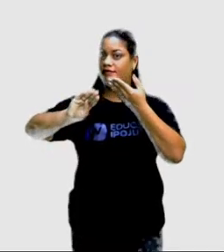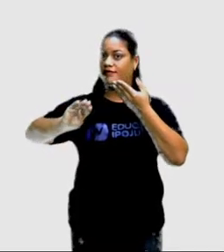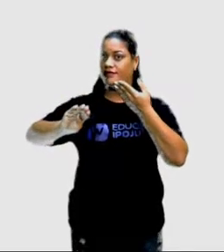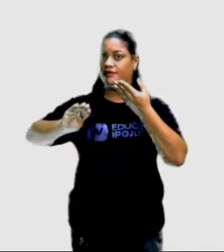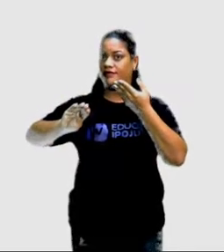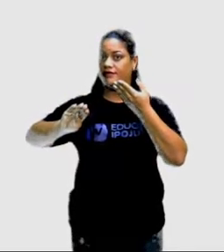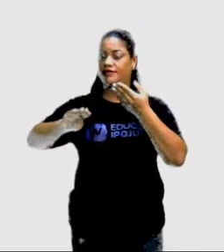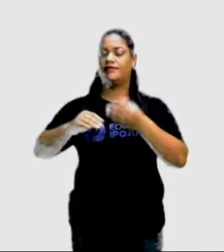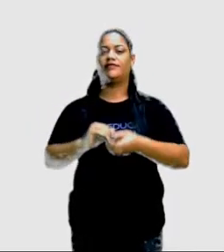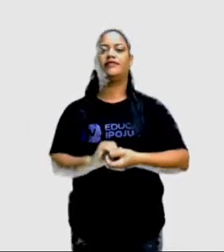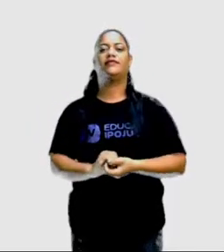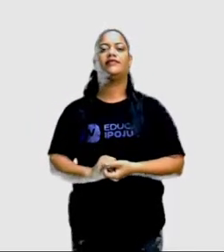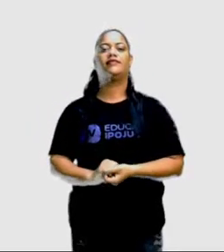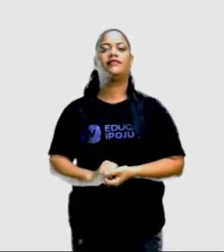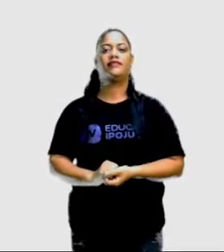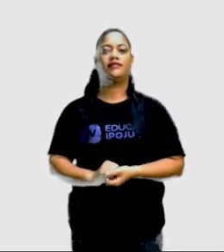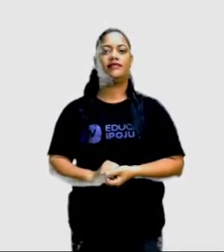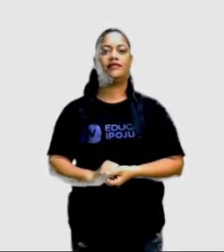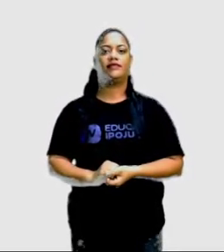haver uma redução.